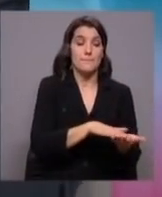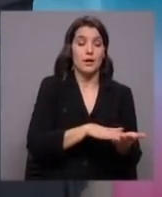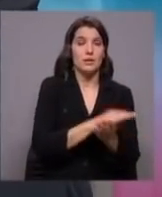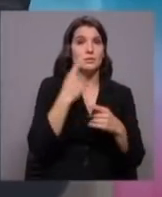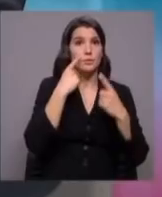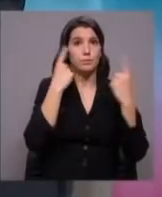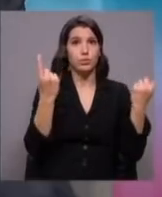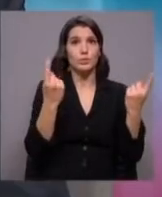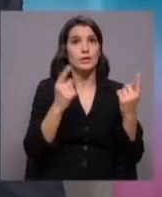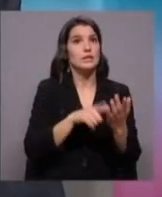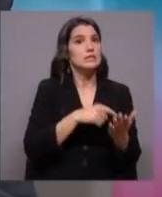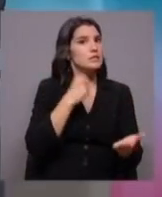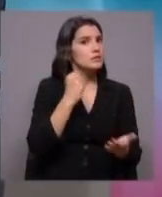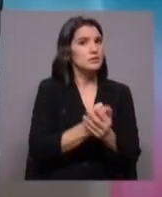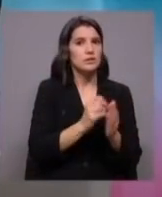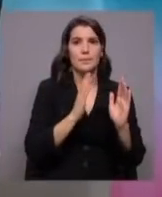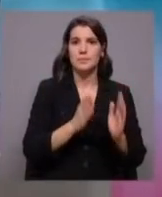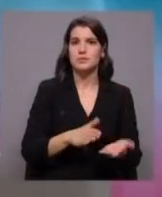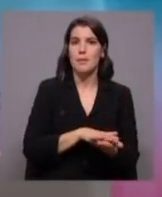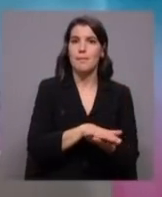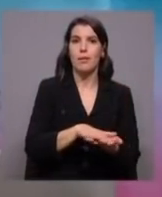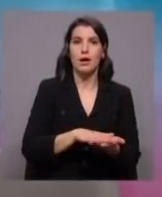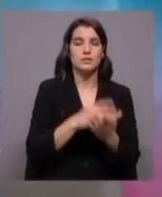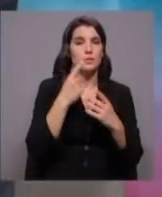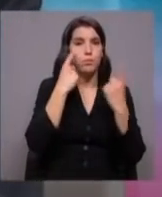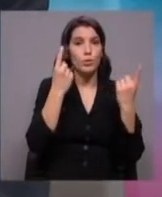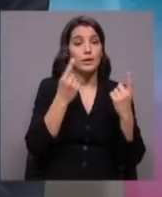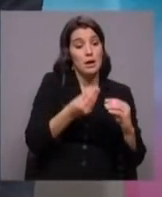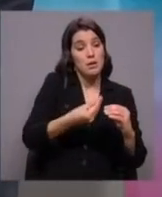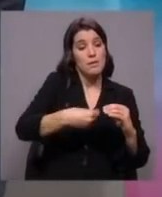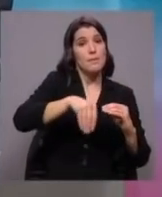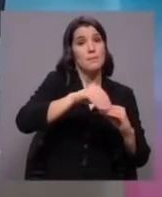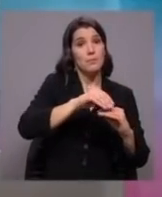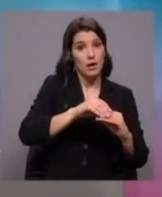ser sempre uma base pública, que pode ser complementado por